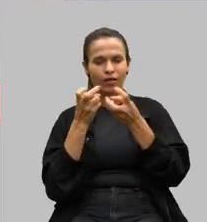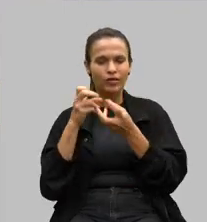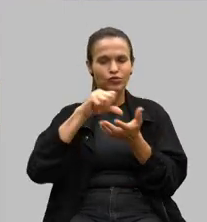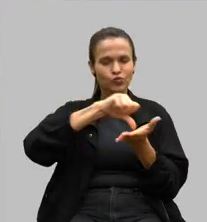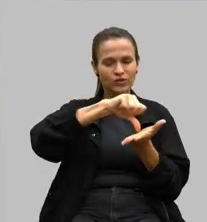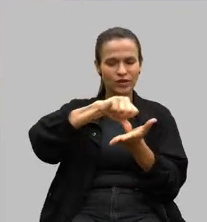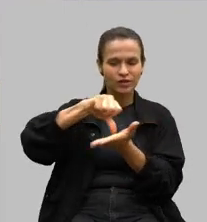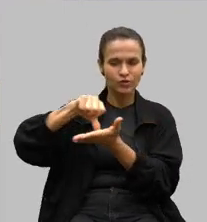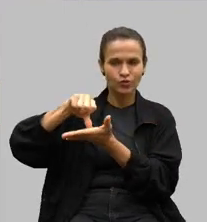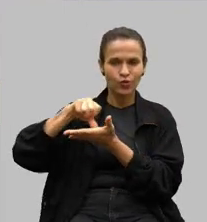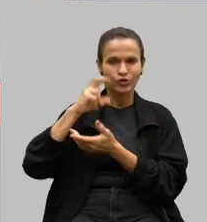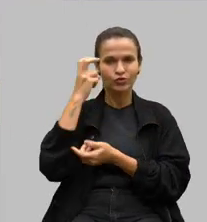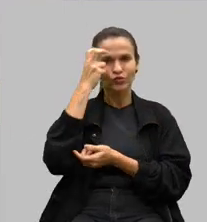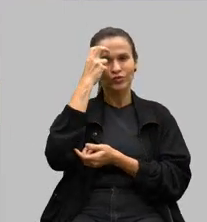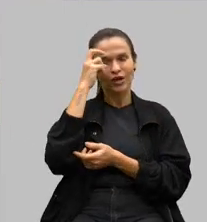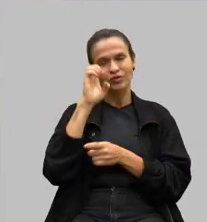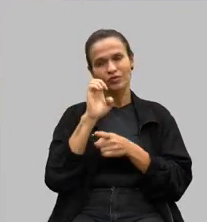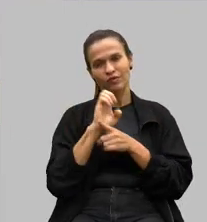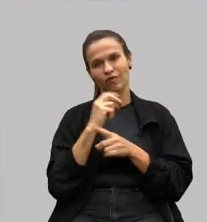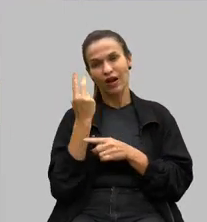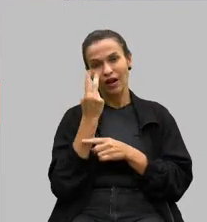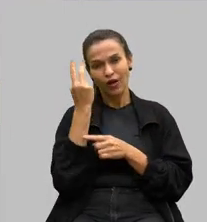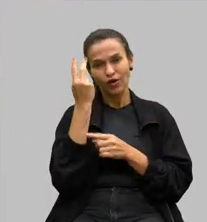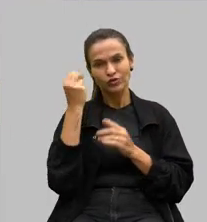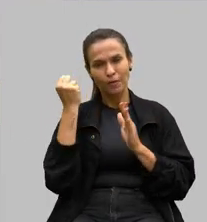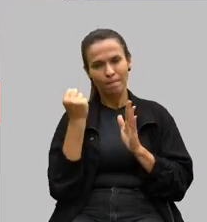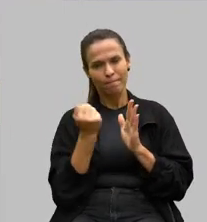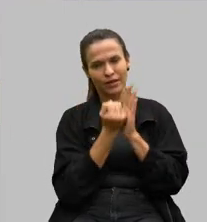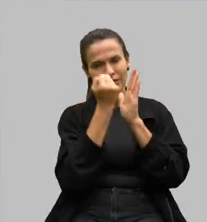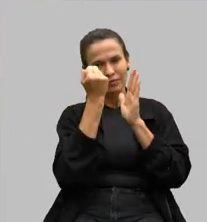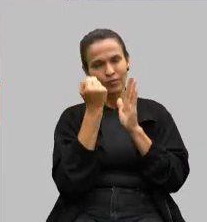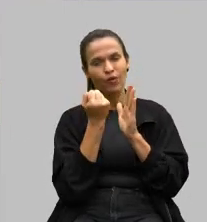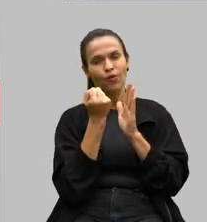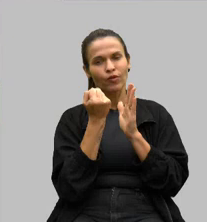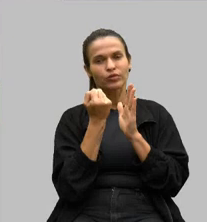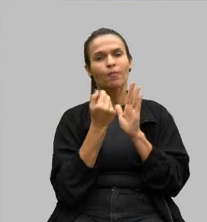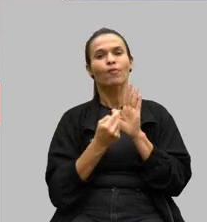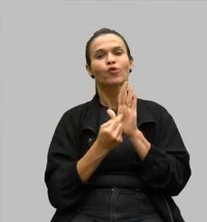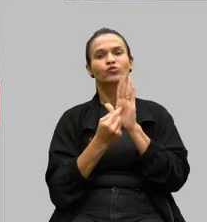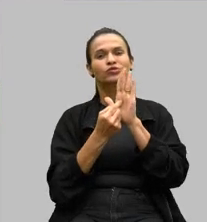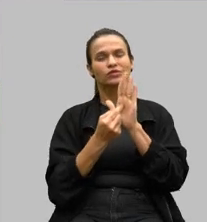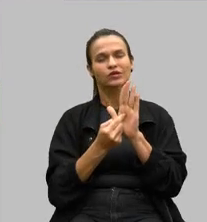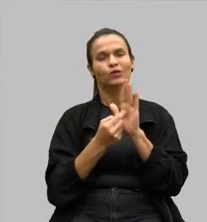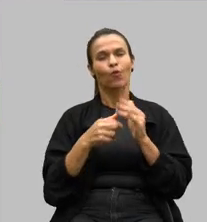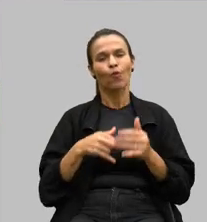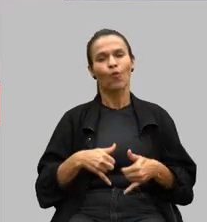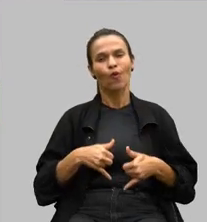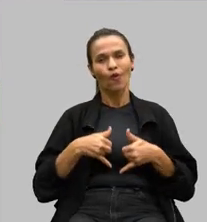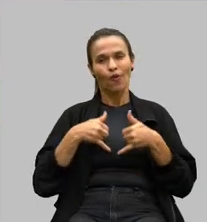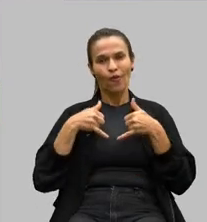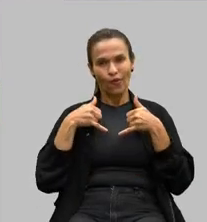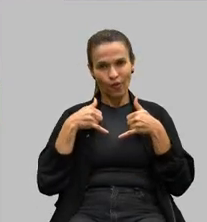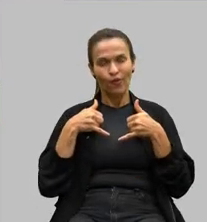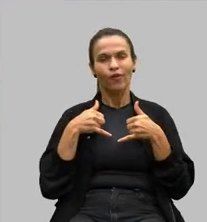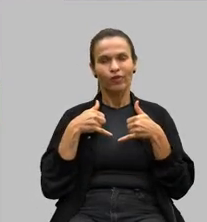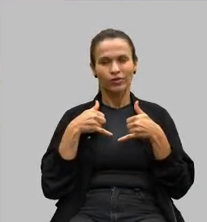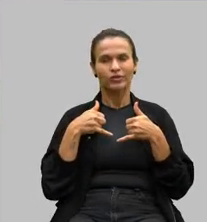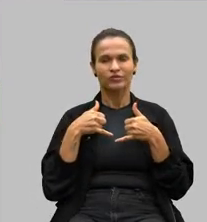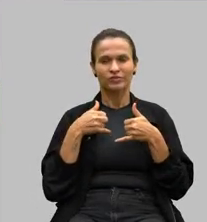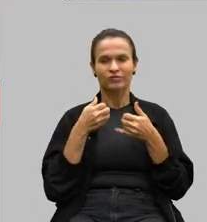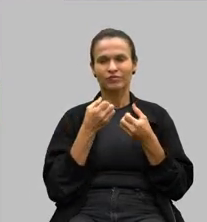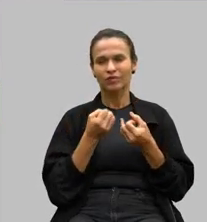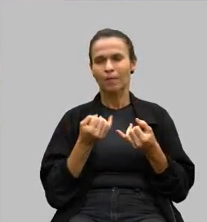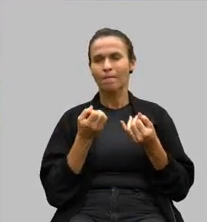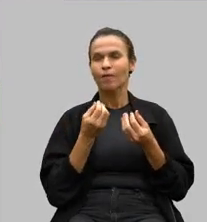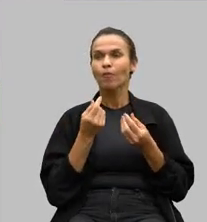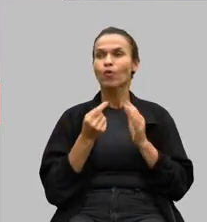culturais do Estado valorizando o nosso patrimônio levando com orgulho os nossos bens preciosos pro exterior